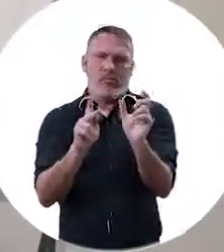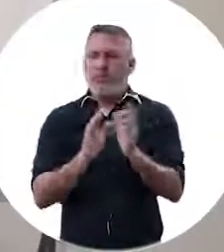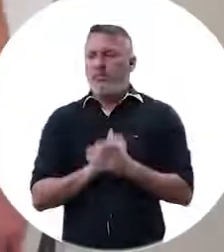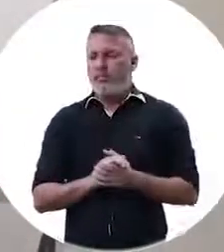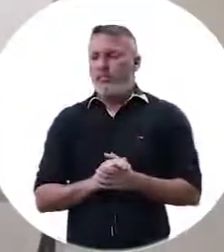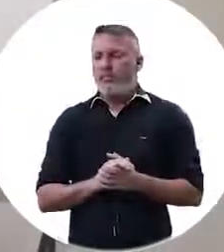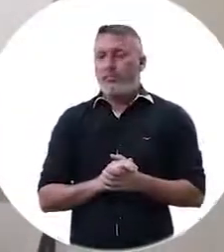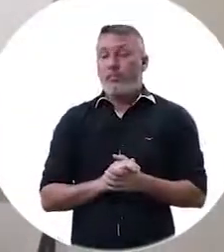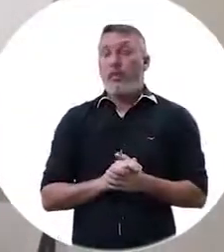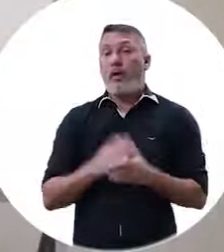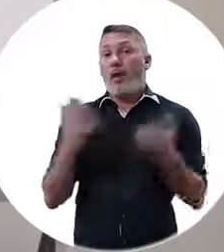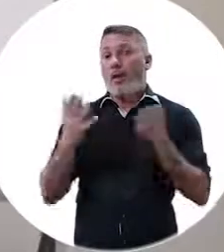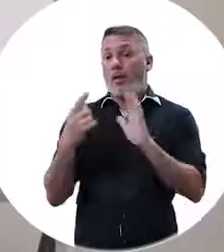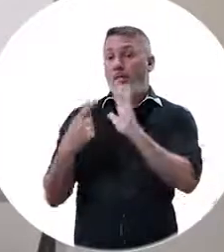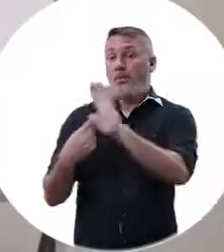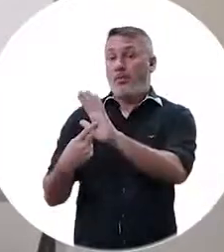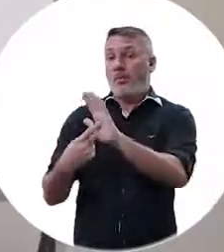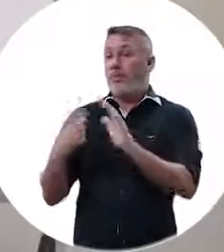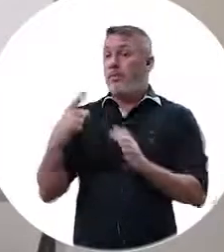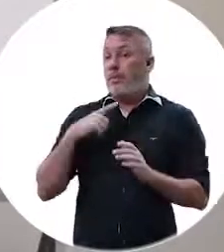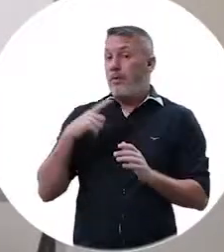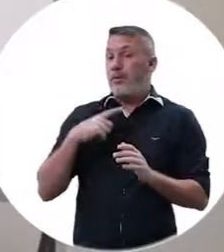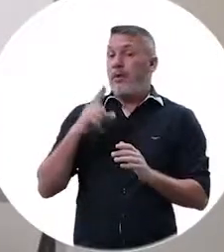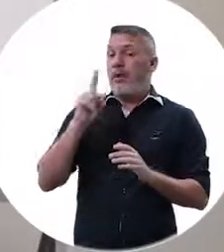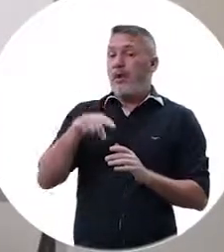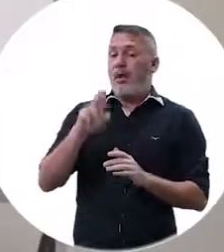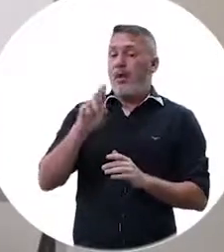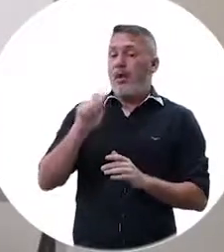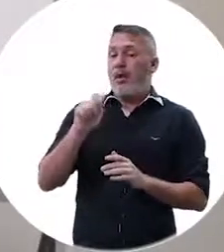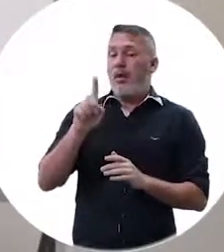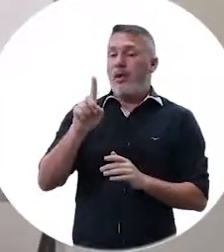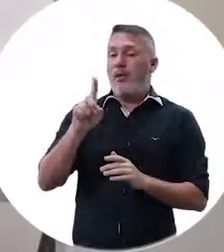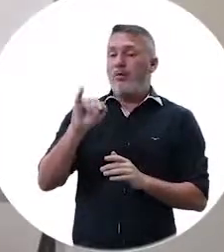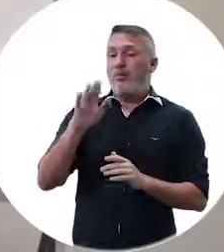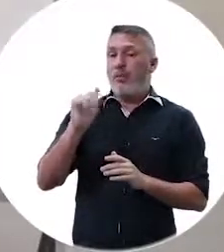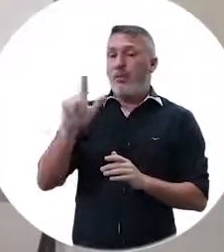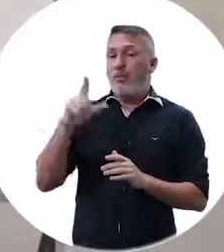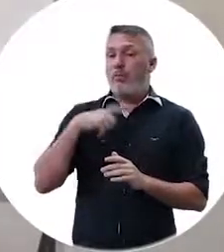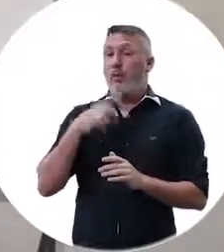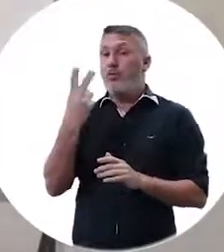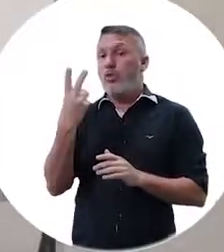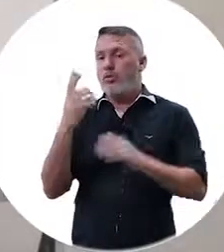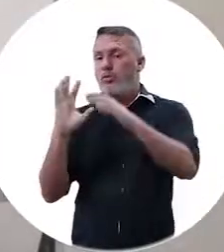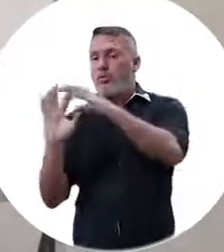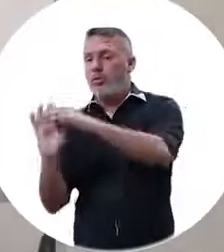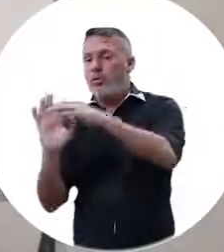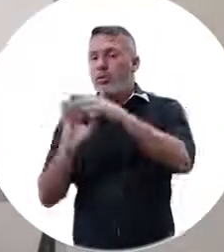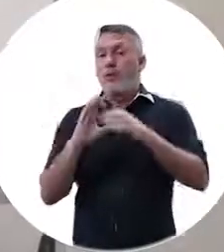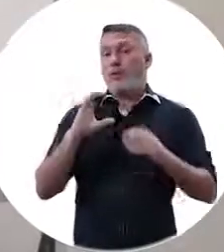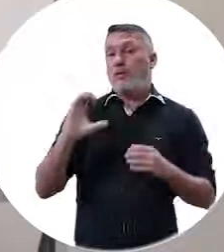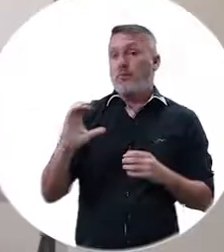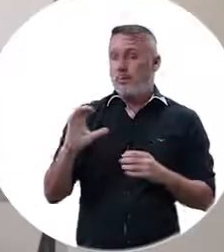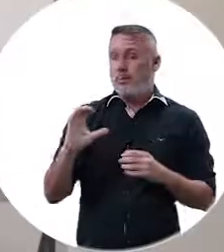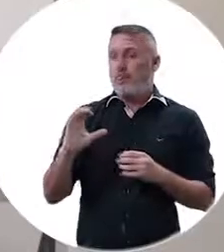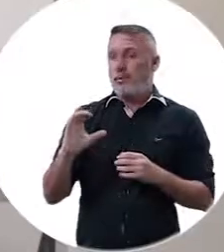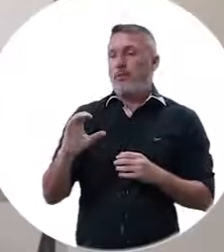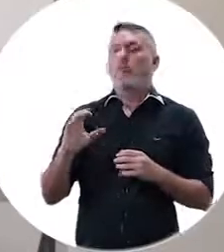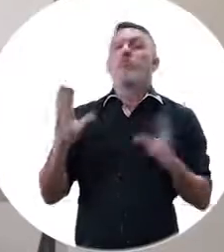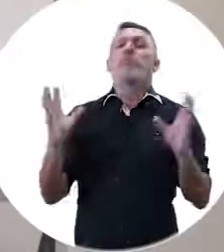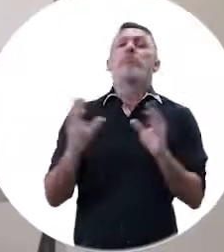metil. Esse aqui é um radical com 2 carbonos. Radical com 2